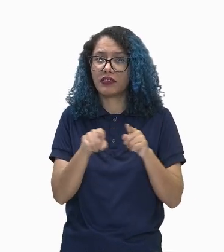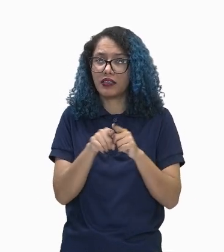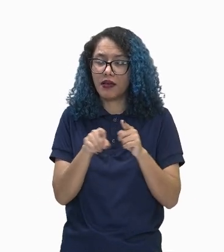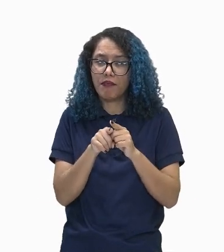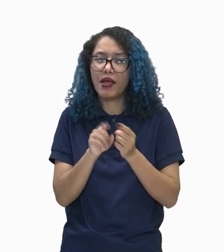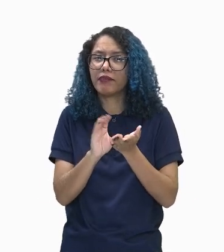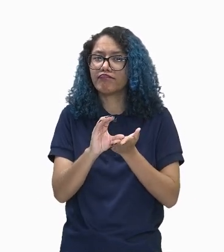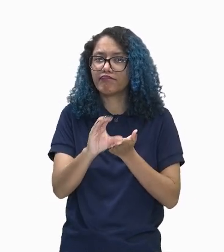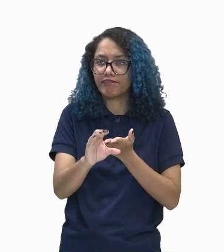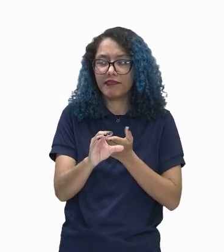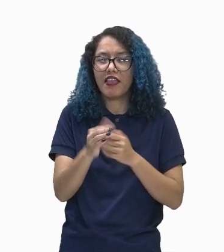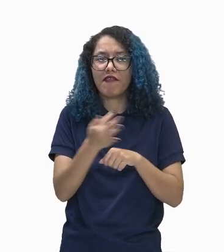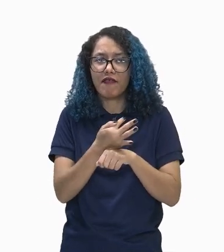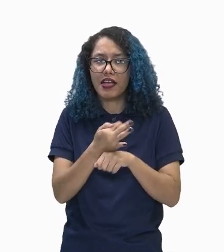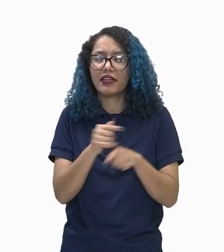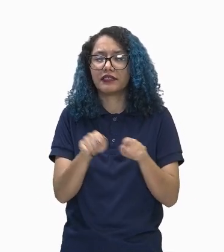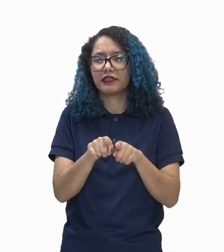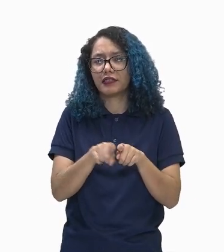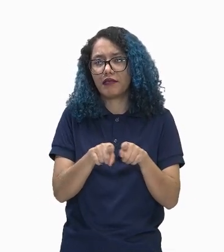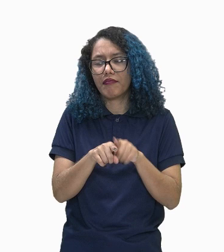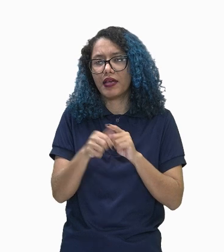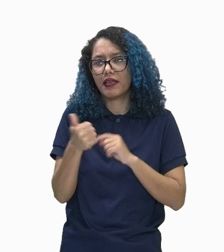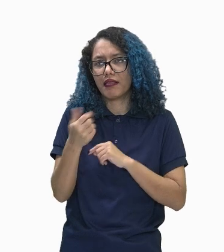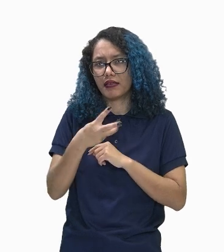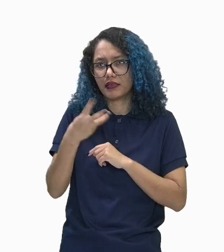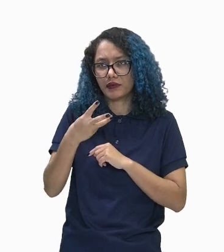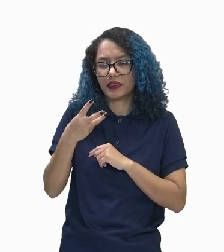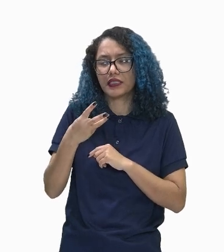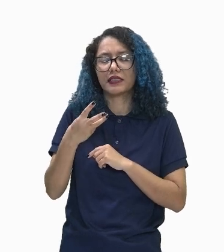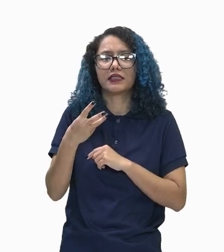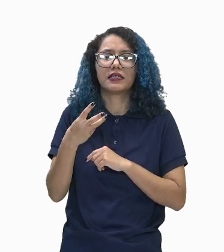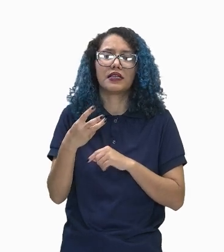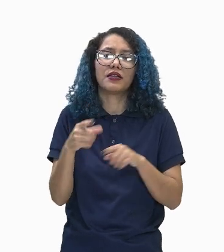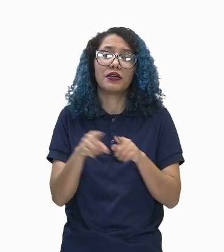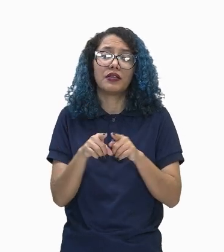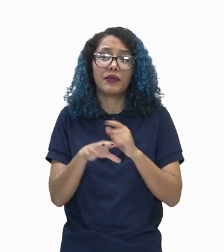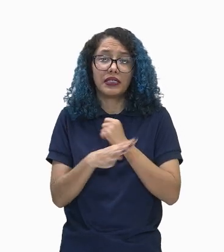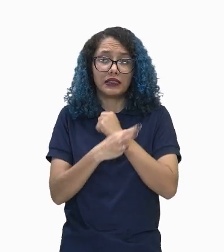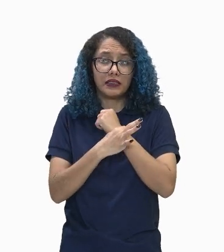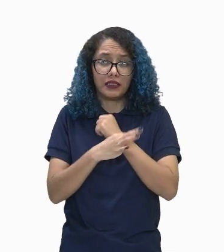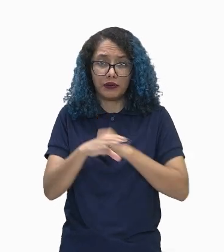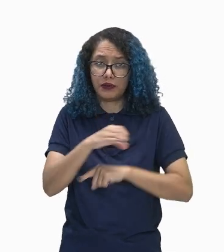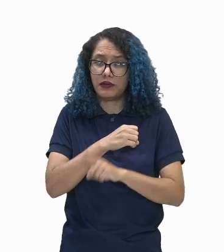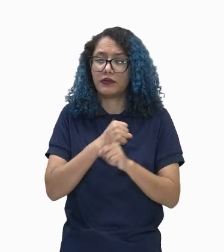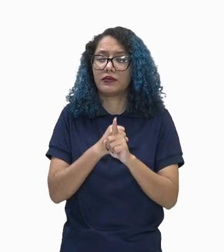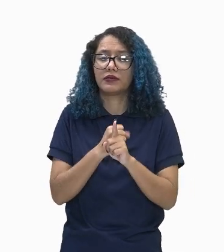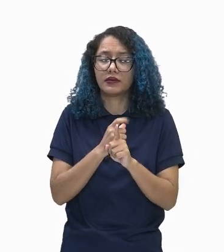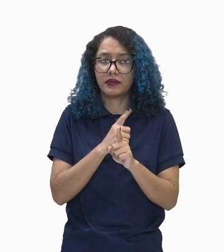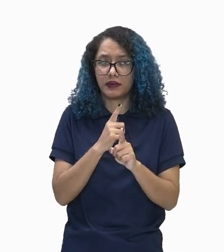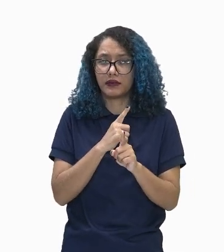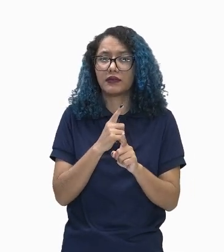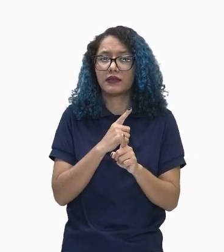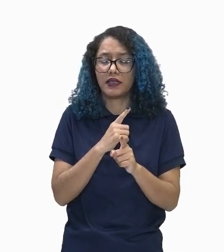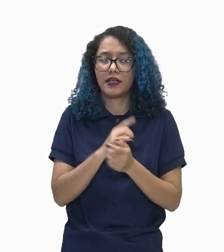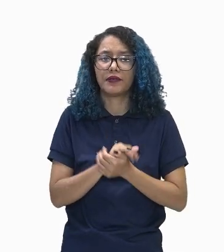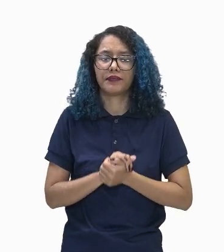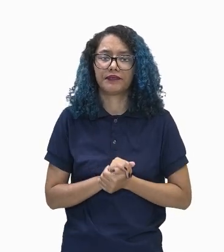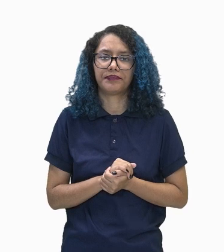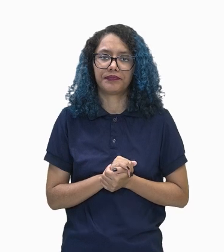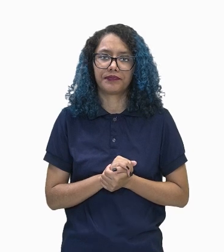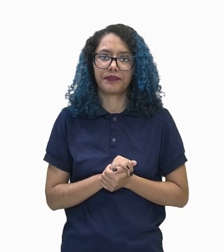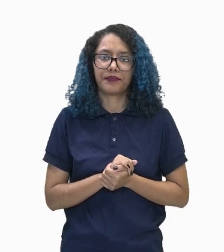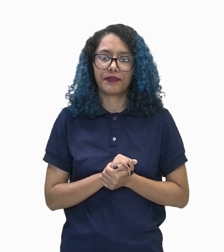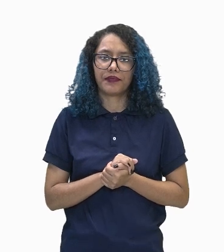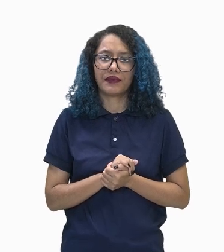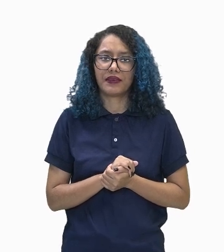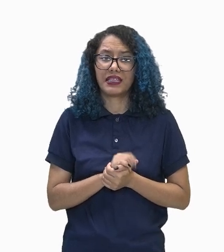inclui 13º, inclui também uma segurança social. Porque o fato de você ter